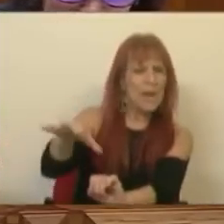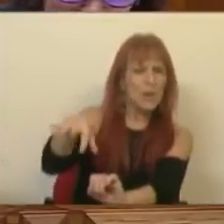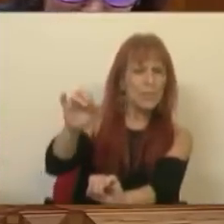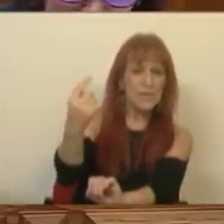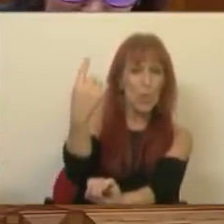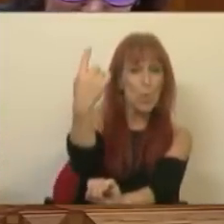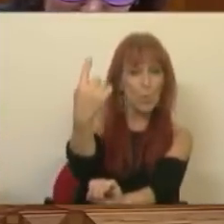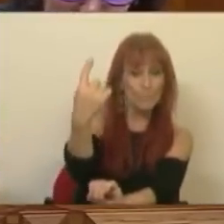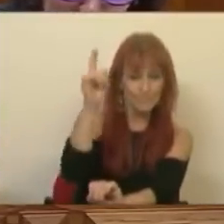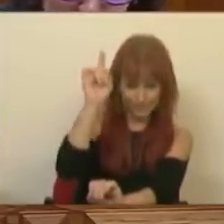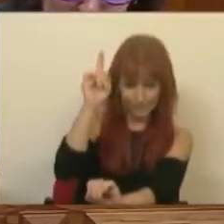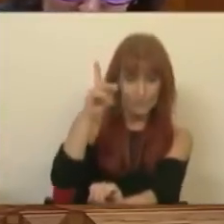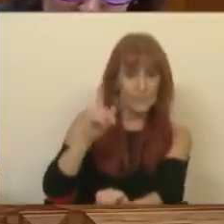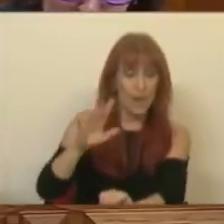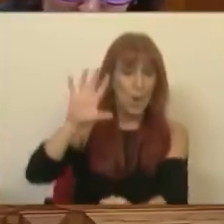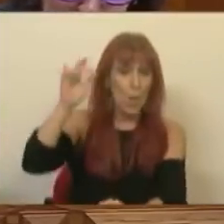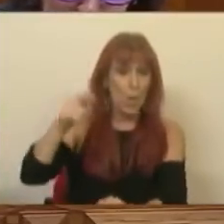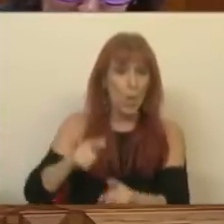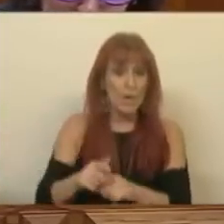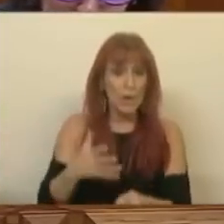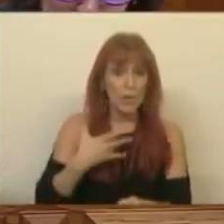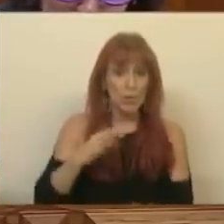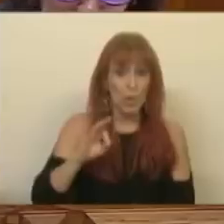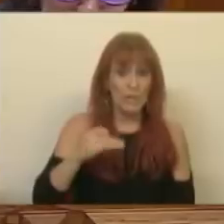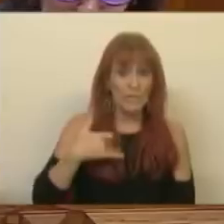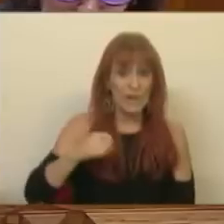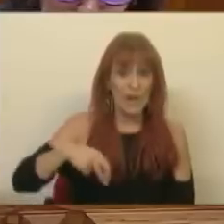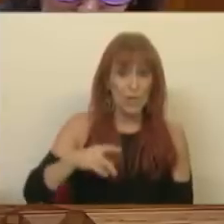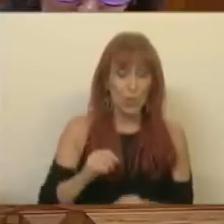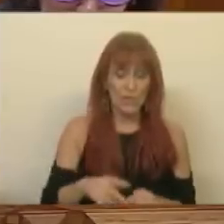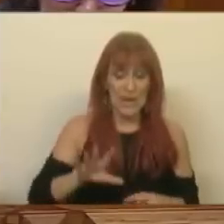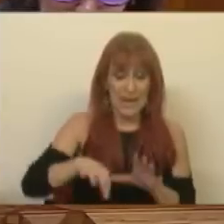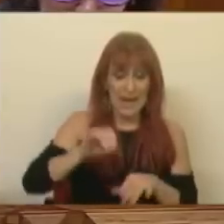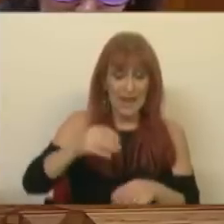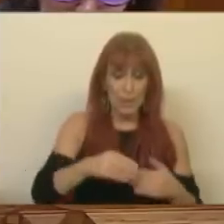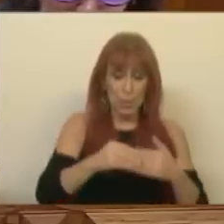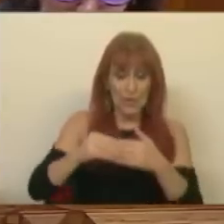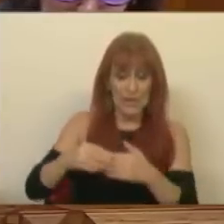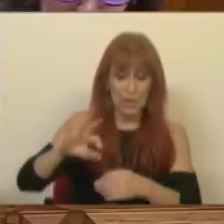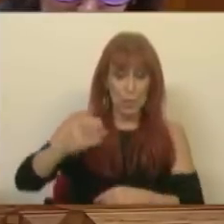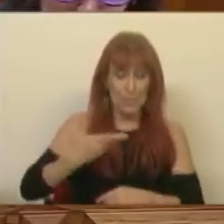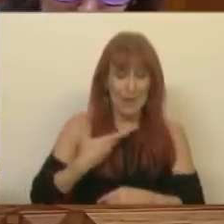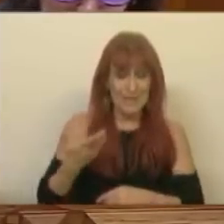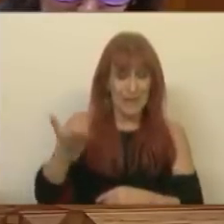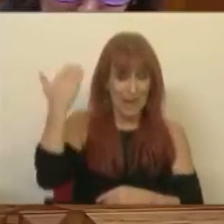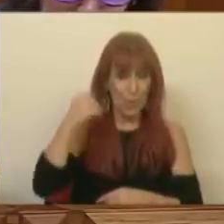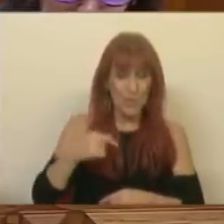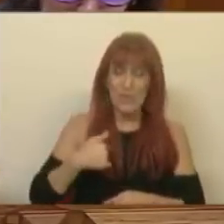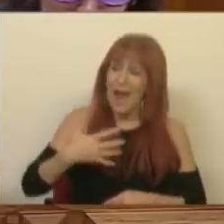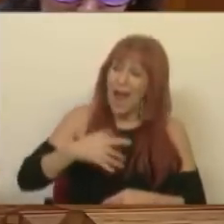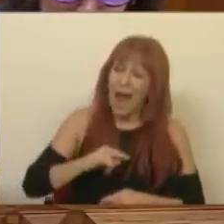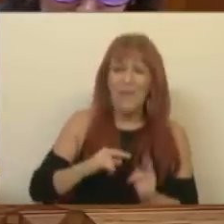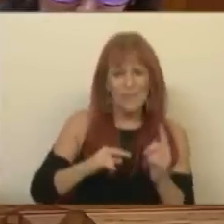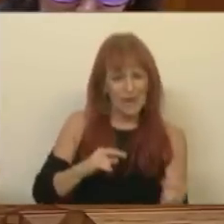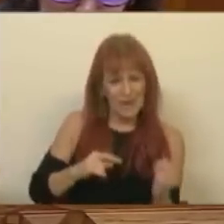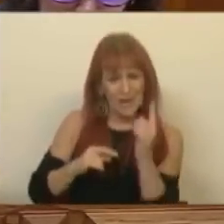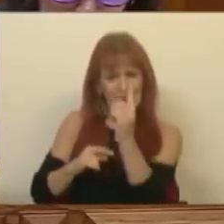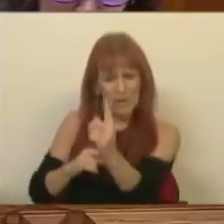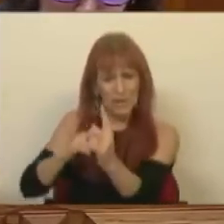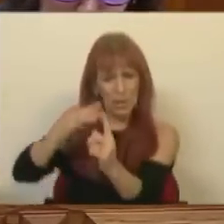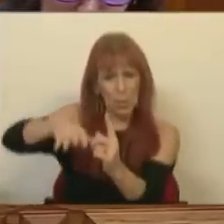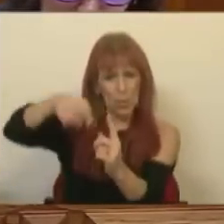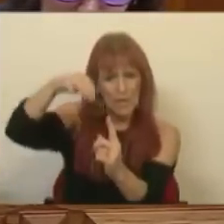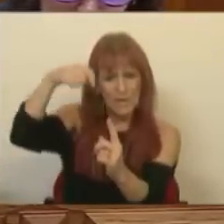nomeação que foi quando estou falando Nogueira foi eleito líder do PSD na altura pretendeu-se que foi-se que ele fosse